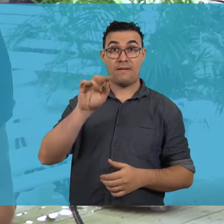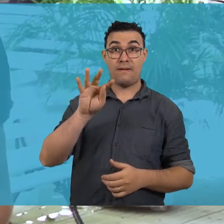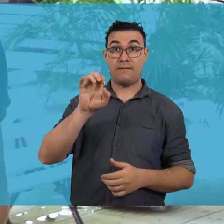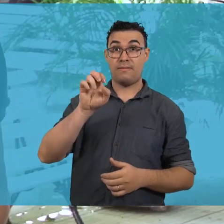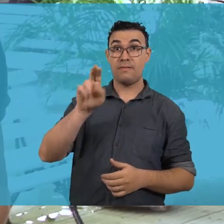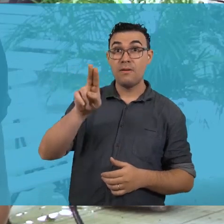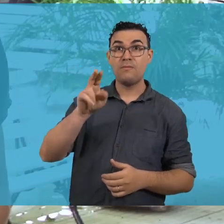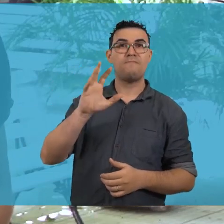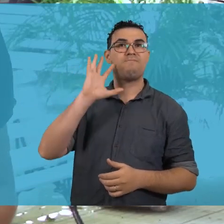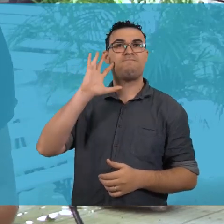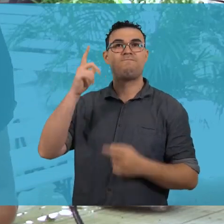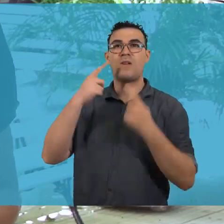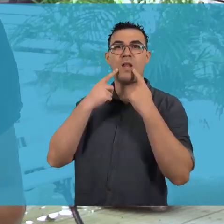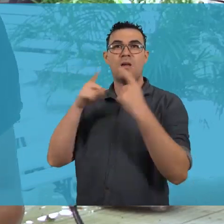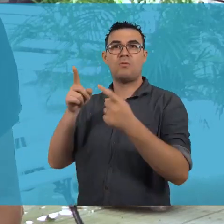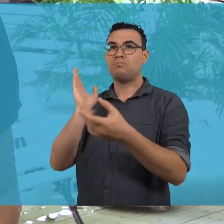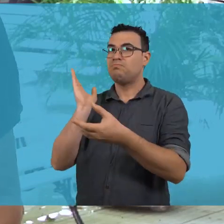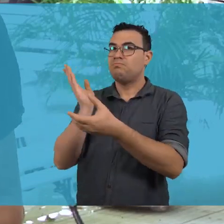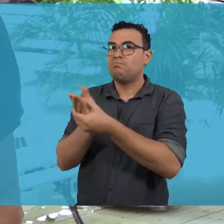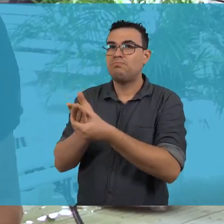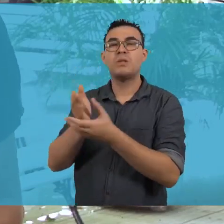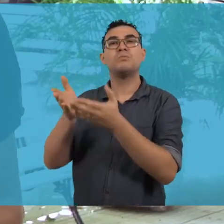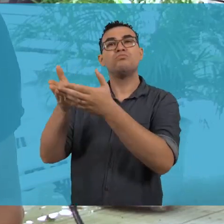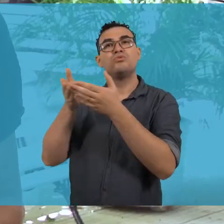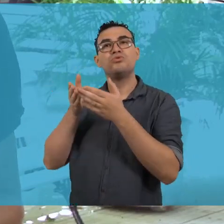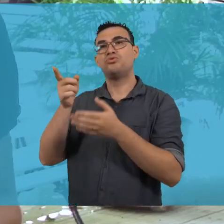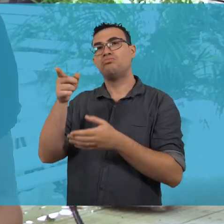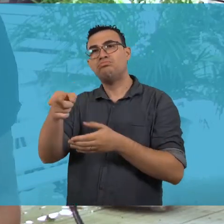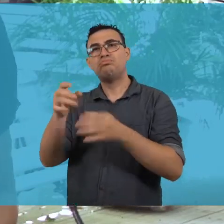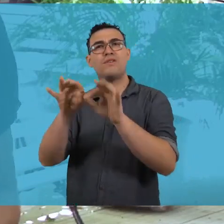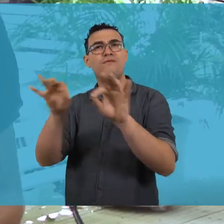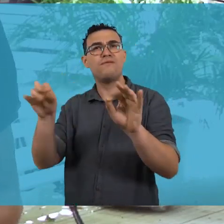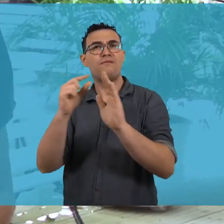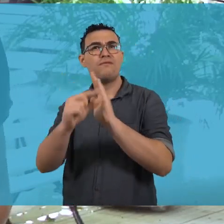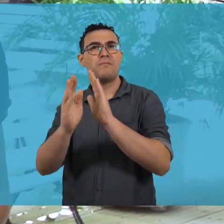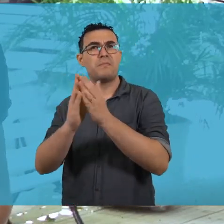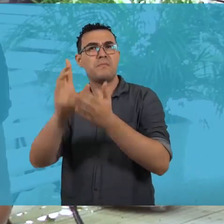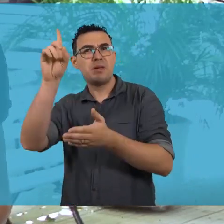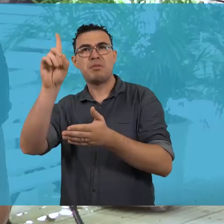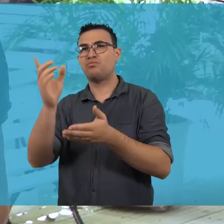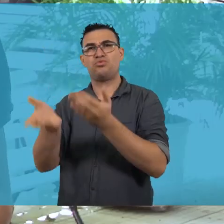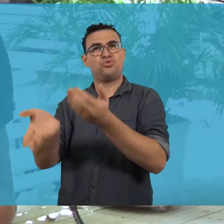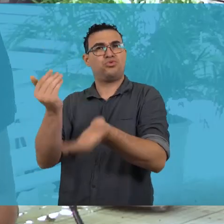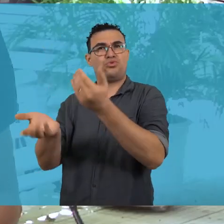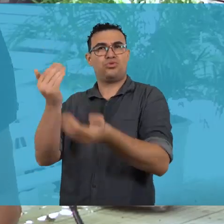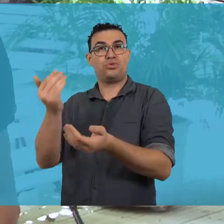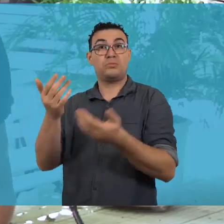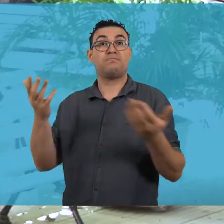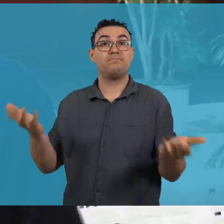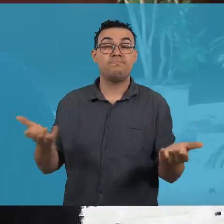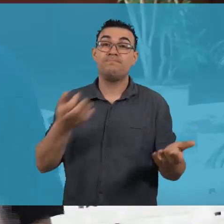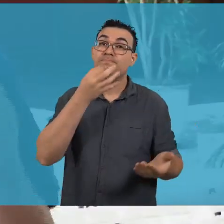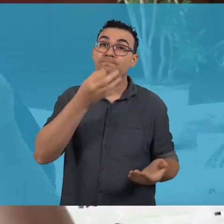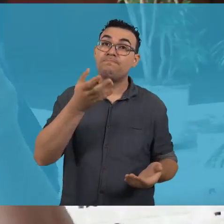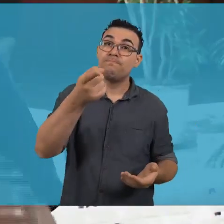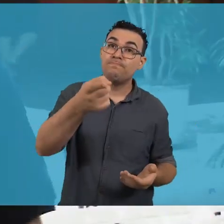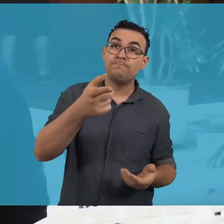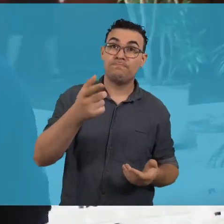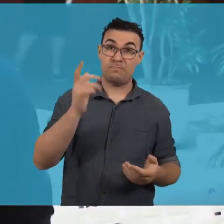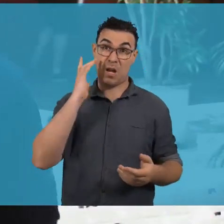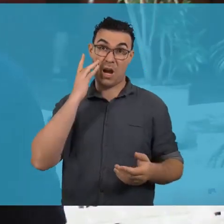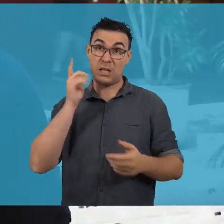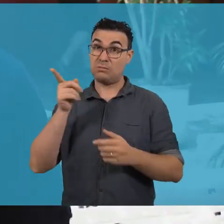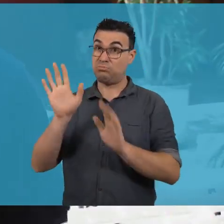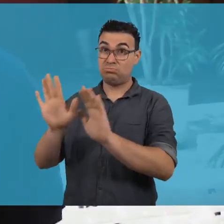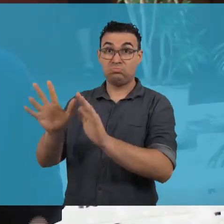Agnósticos ajuizou uma ação que pede a retirada dos dizeres religiosos no monumento, que foi aceita pela maioria dos desembargadores. E você,